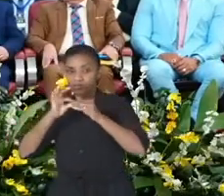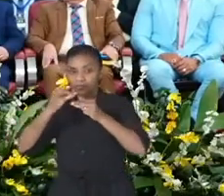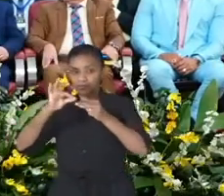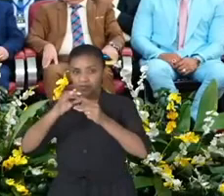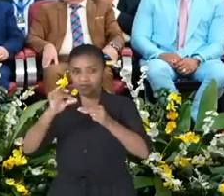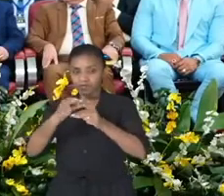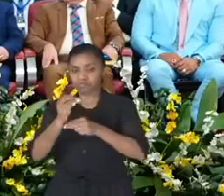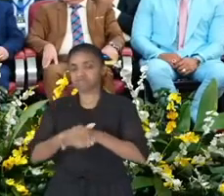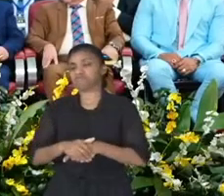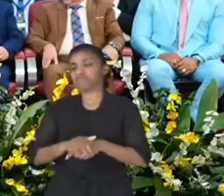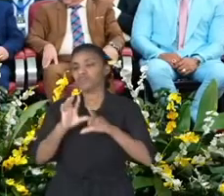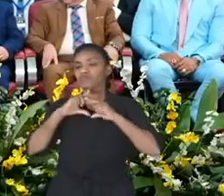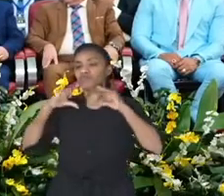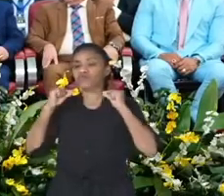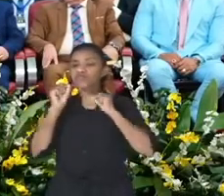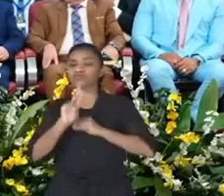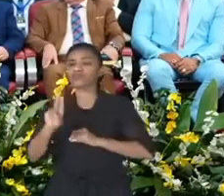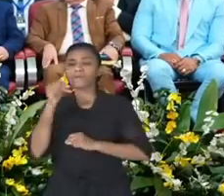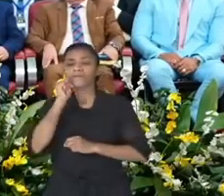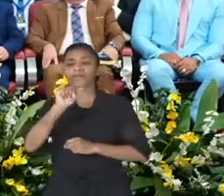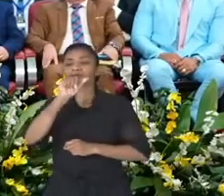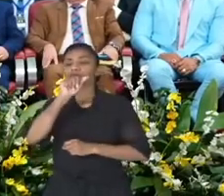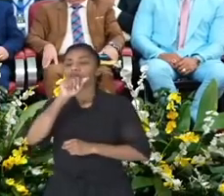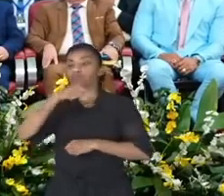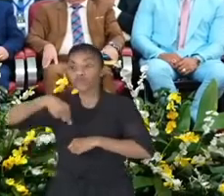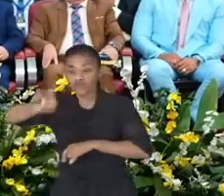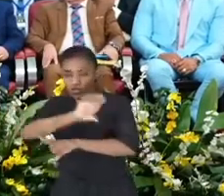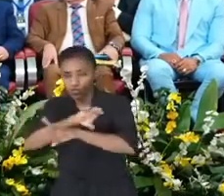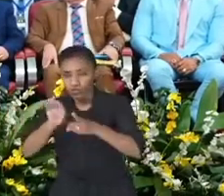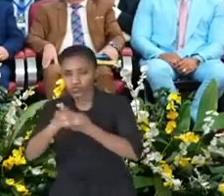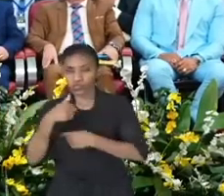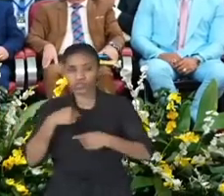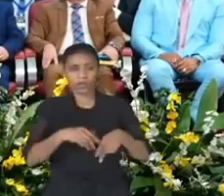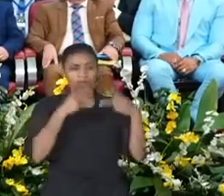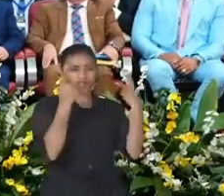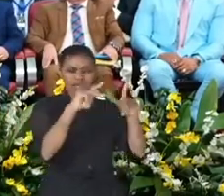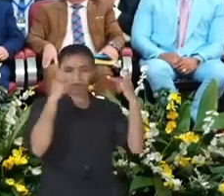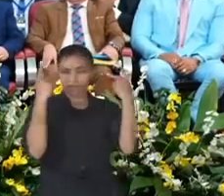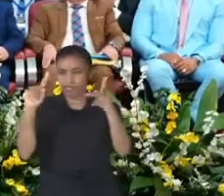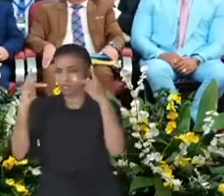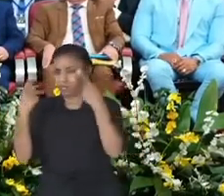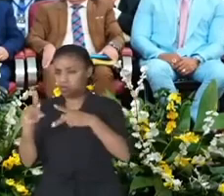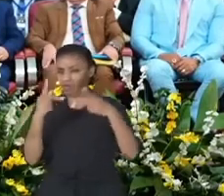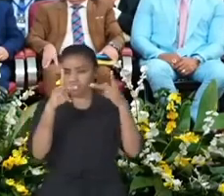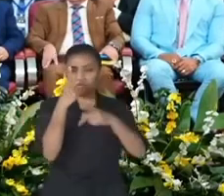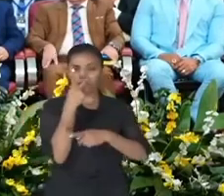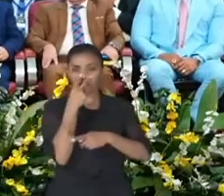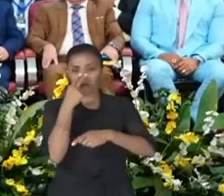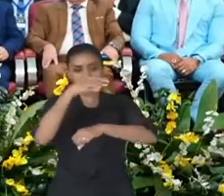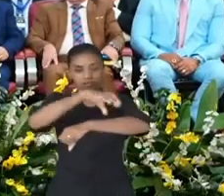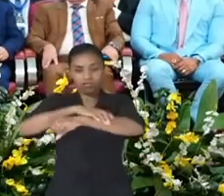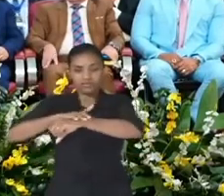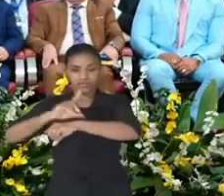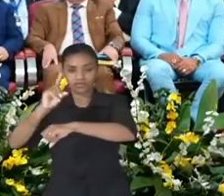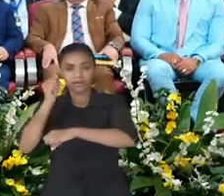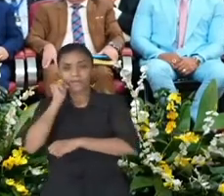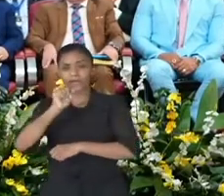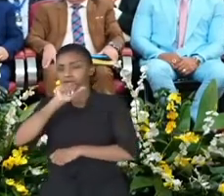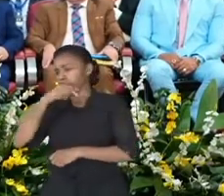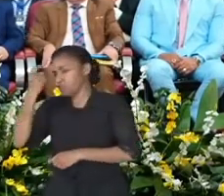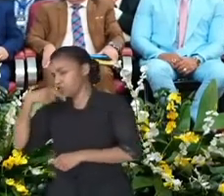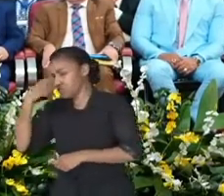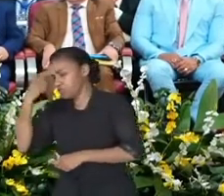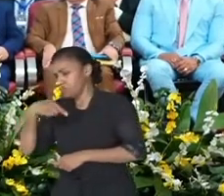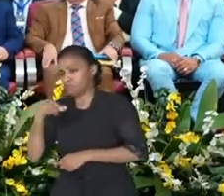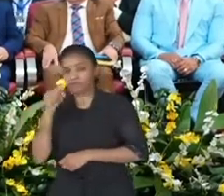destroncado. Aí minha mãe foi no culto e eu preguei com aquela veemência de um assembleiano. Terminou o culto, a minha mãe chorando,